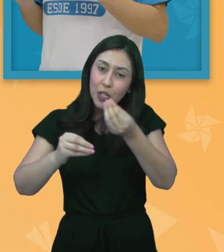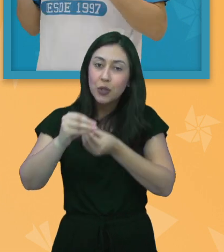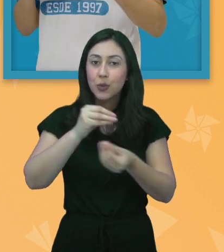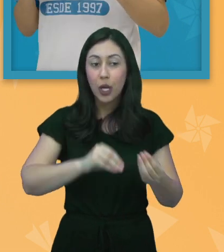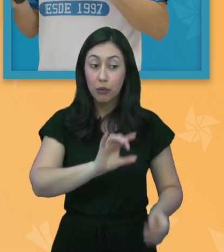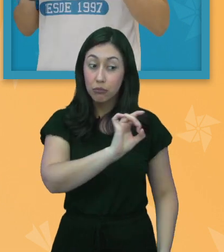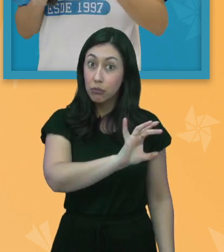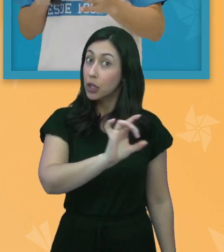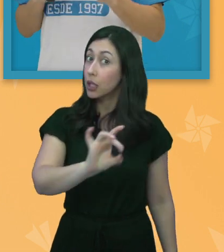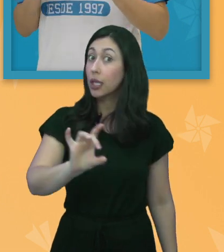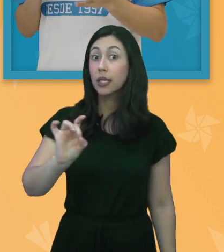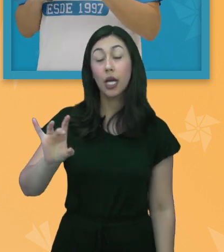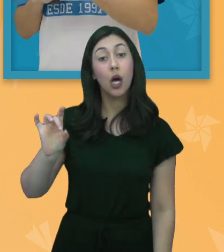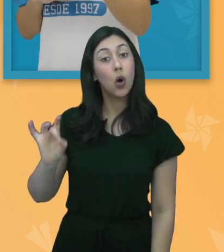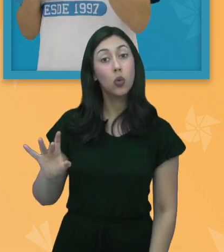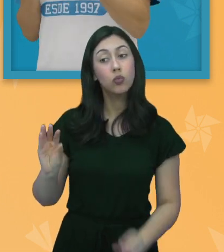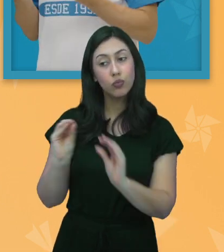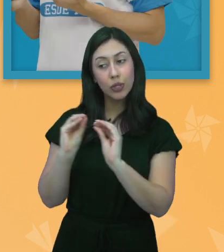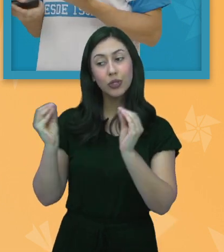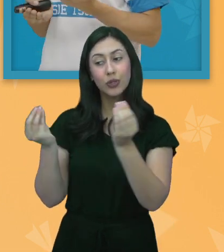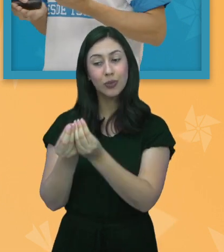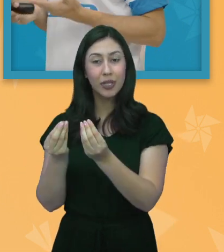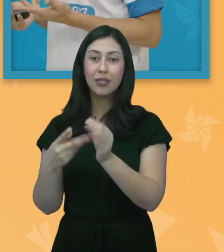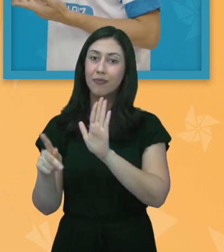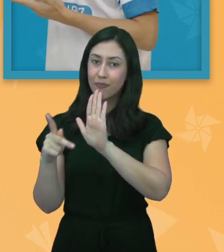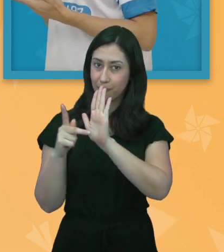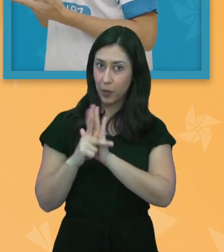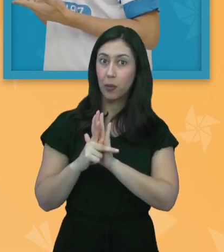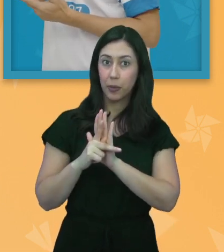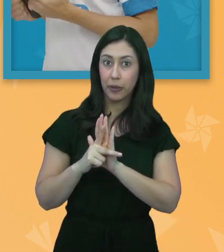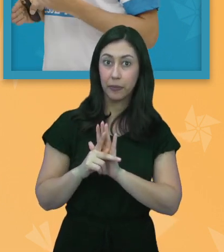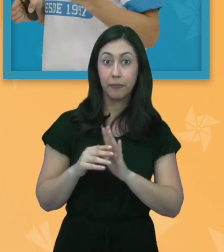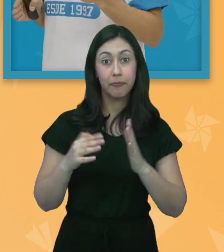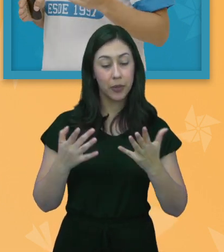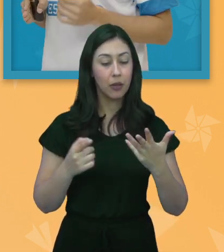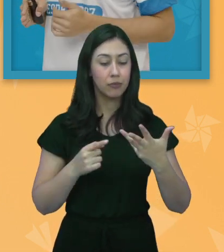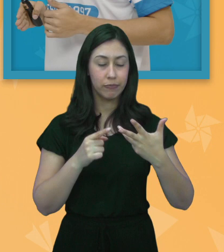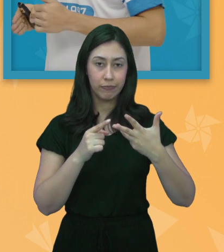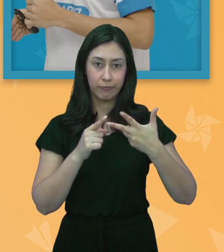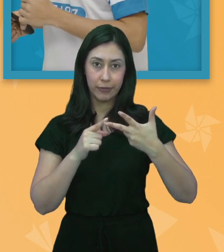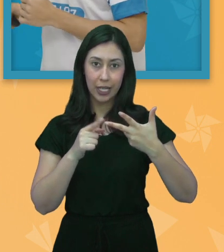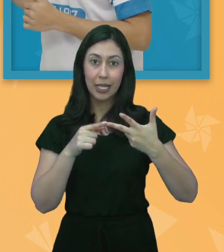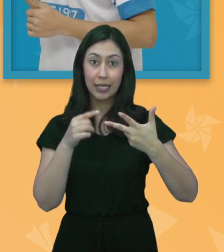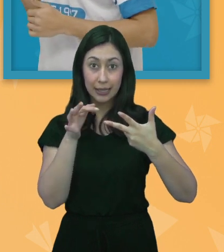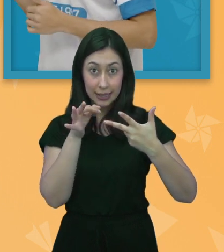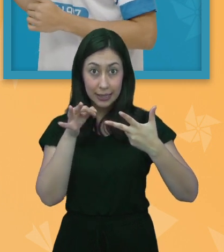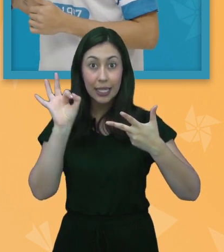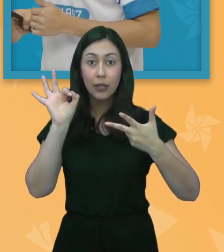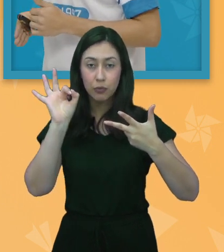cada princípio ativo geralmente está vinculado a uma substância diferente. Então essa daqui, correta.